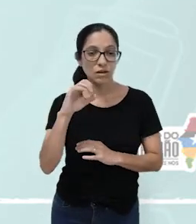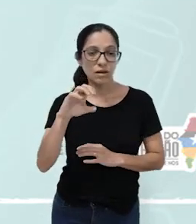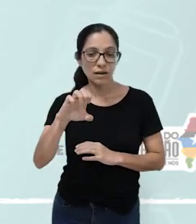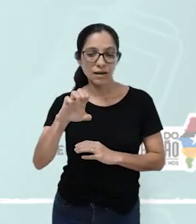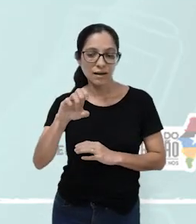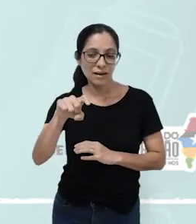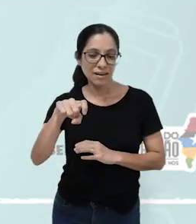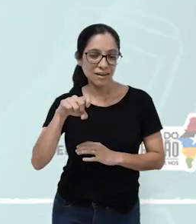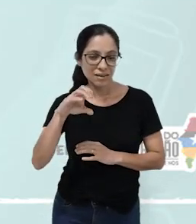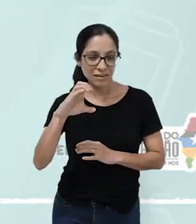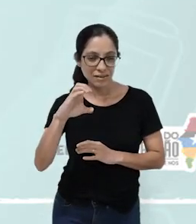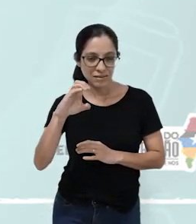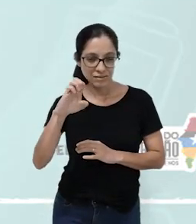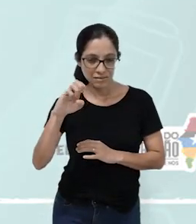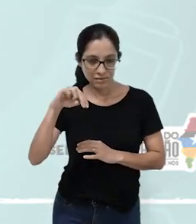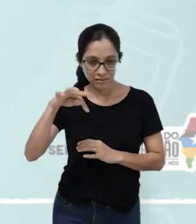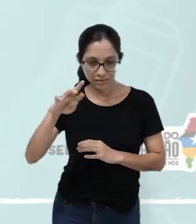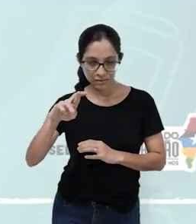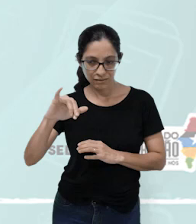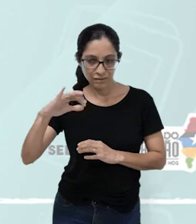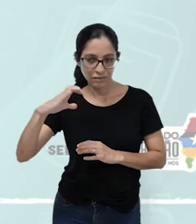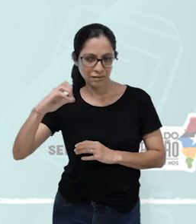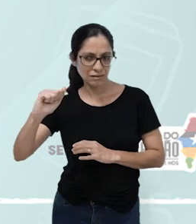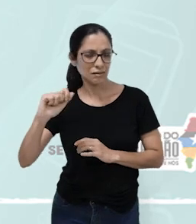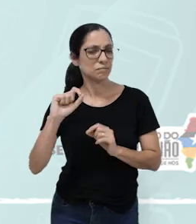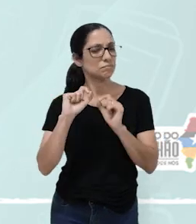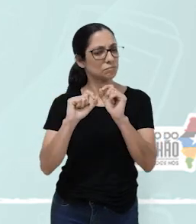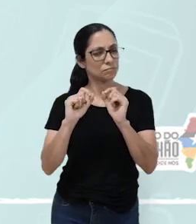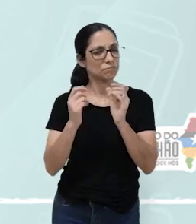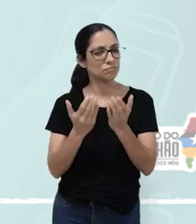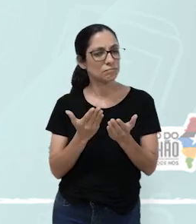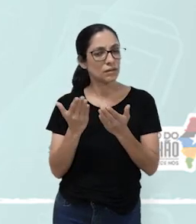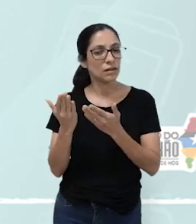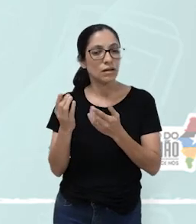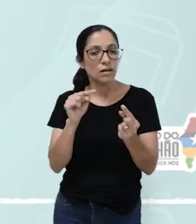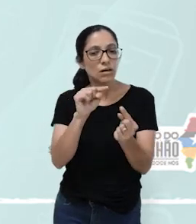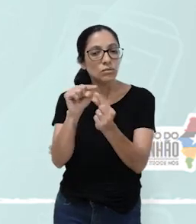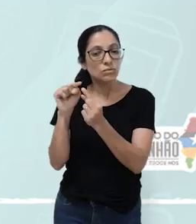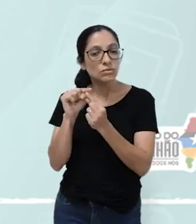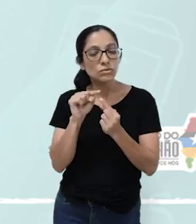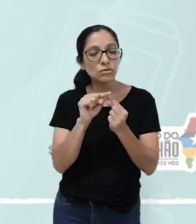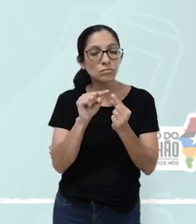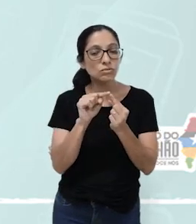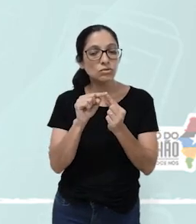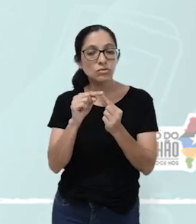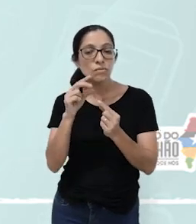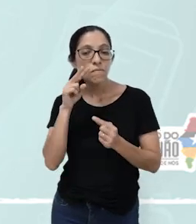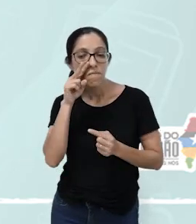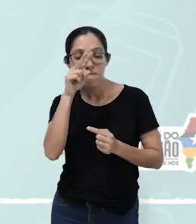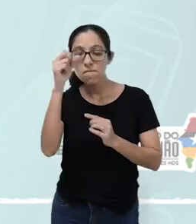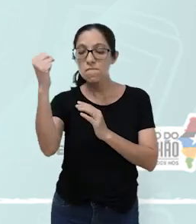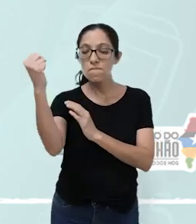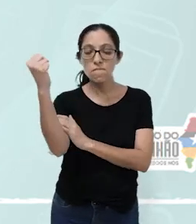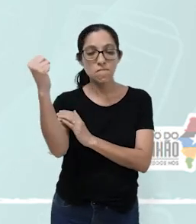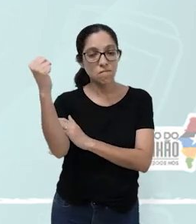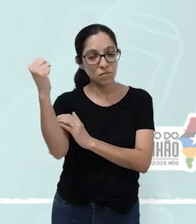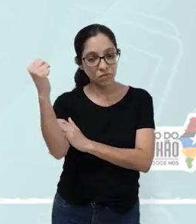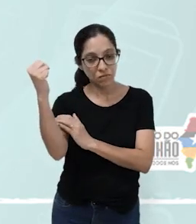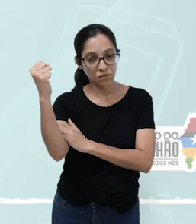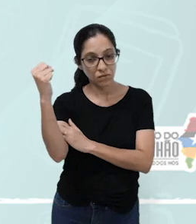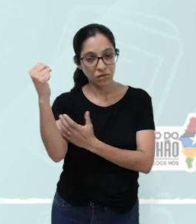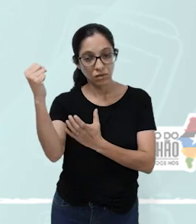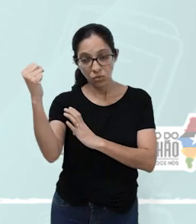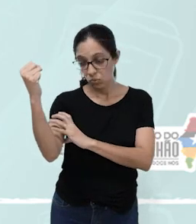da concêntrica, tem o quê? A excêntrica. Tá aqui, ó. É o tipo de força que envolve os músculos dos membros em